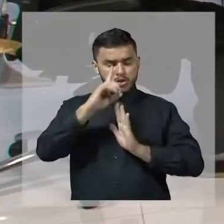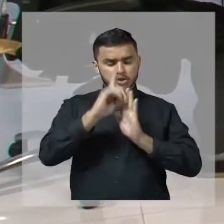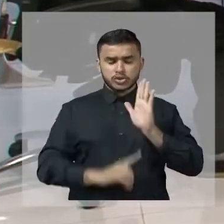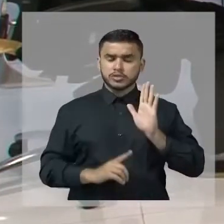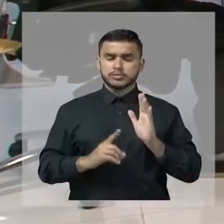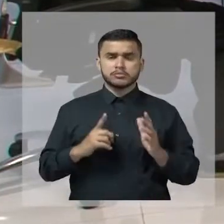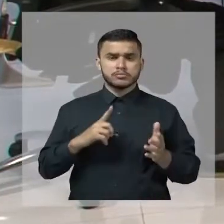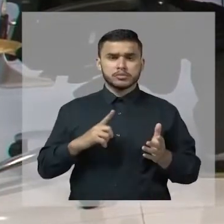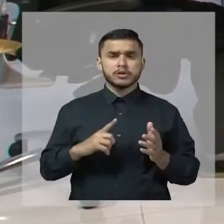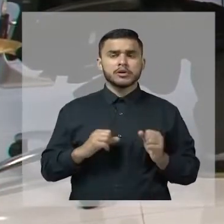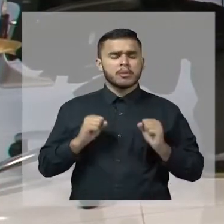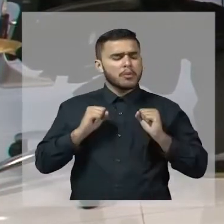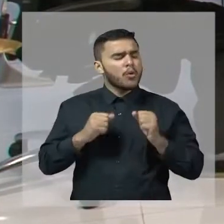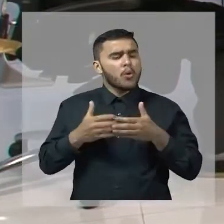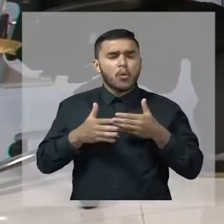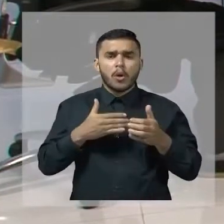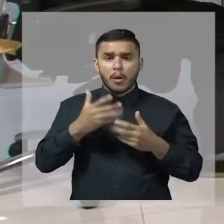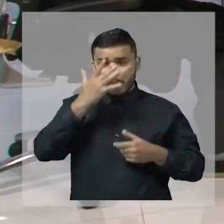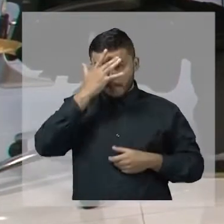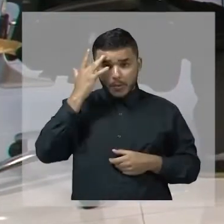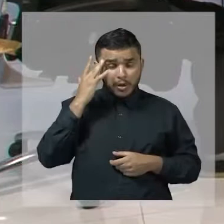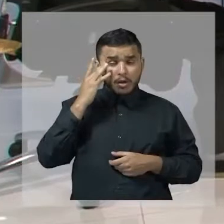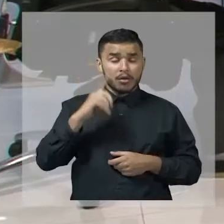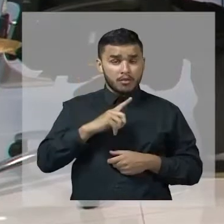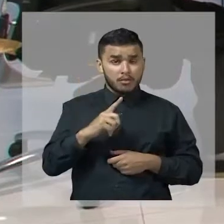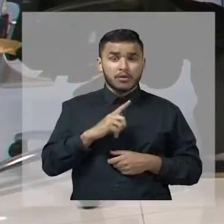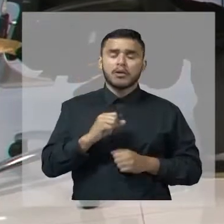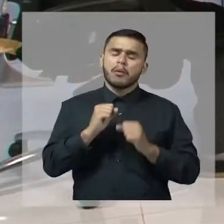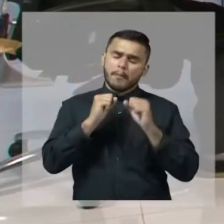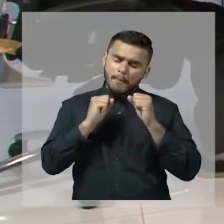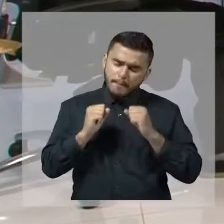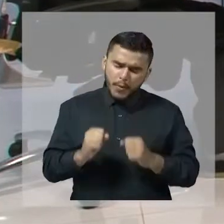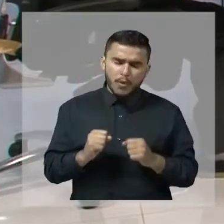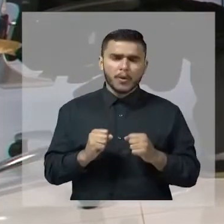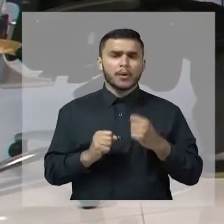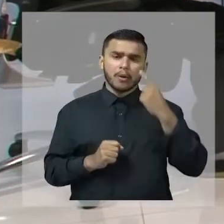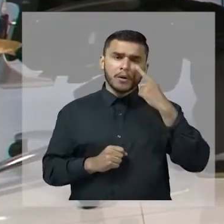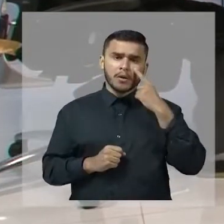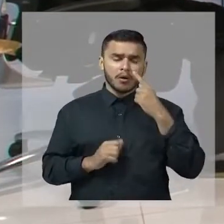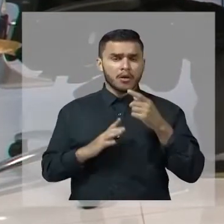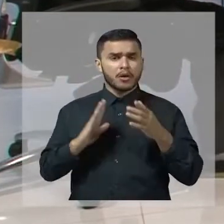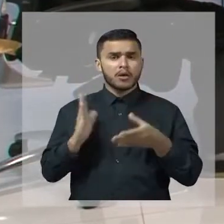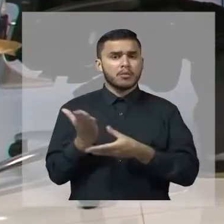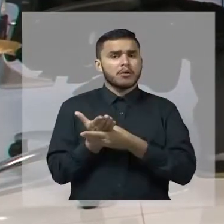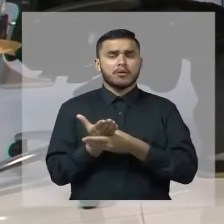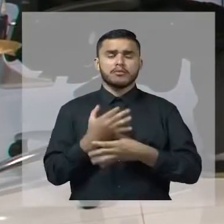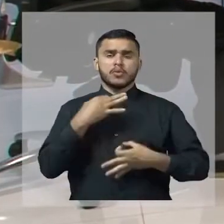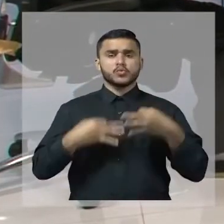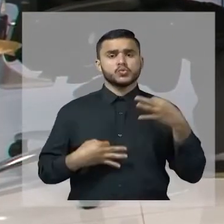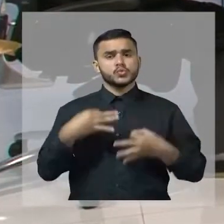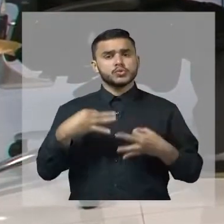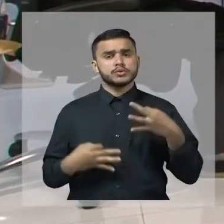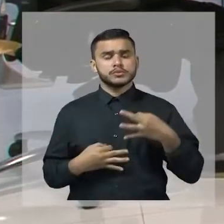diretor disso ou daquilo, não. Qualquer pessoa que se sente ofendido pode procurar os meios